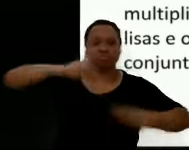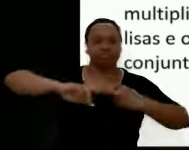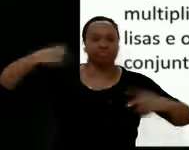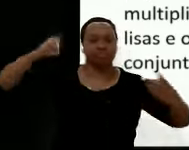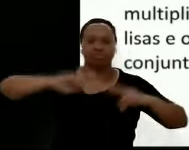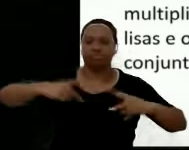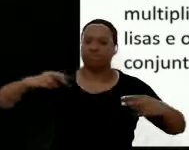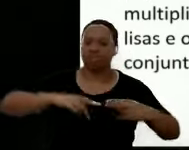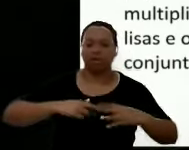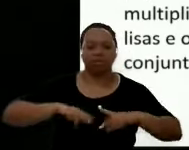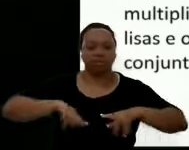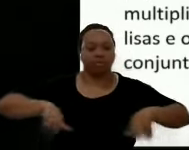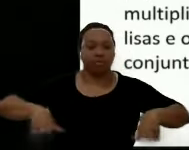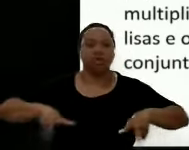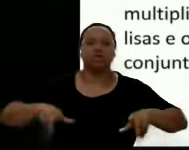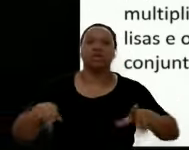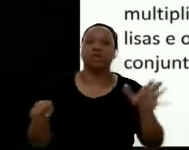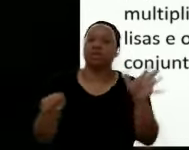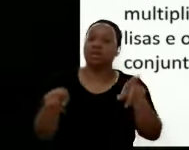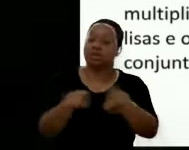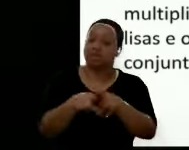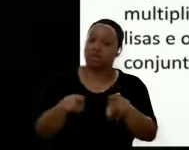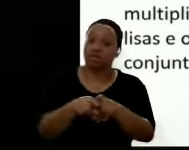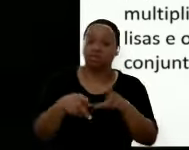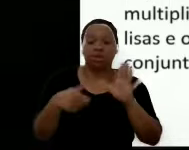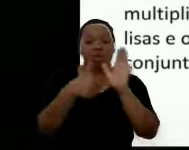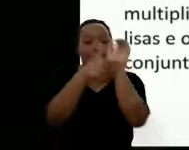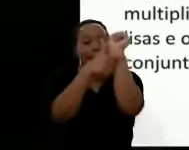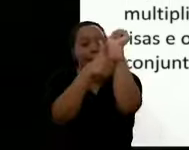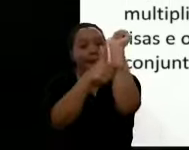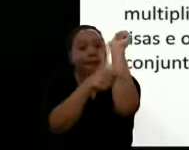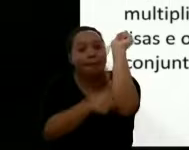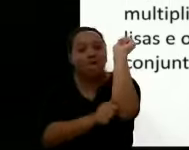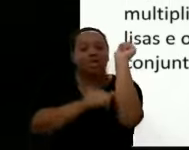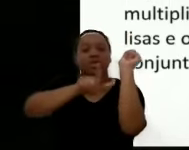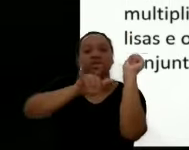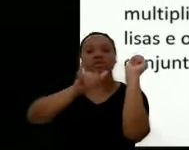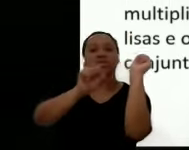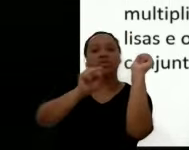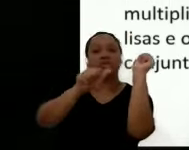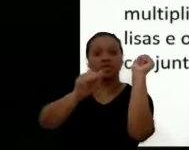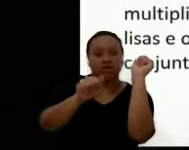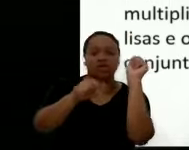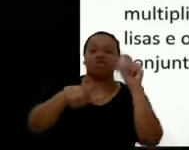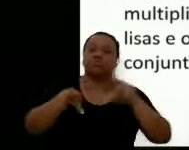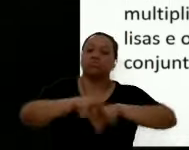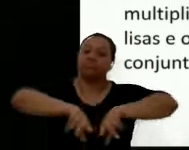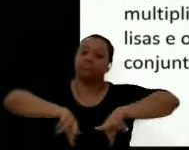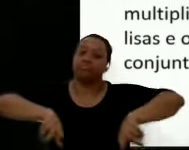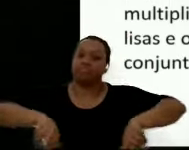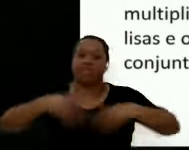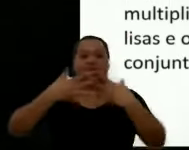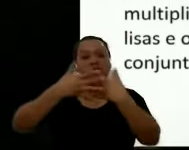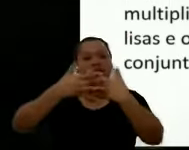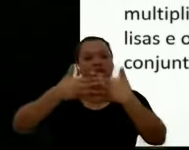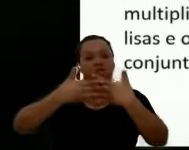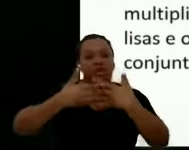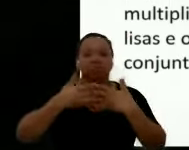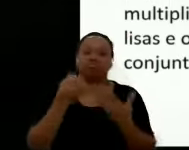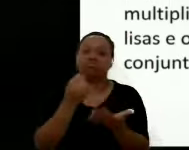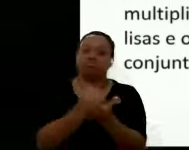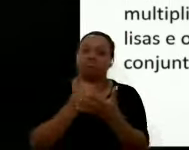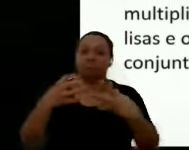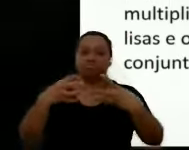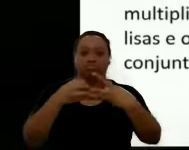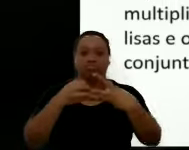ritmo constante de multiplicação. Exemplo são fibras musculares lisas e os diversos tipos de